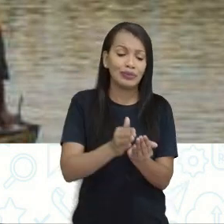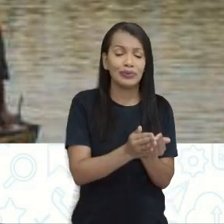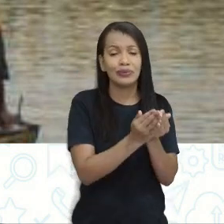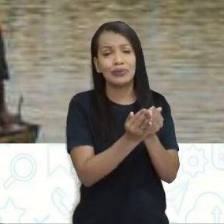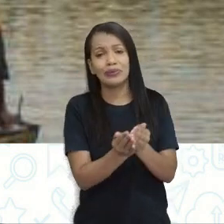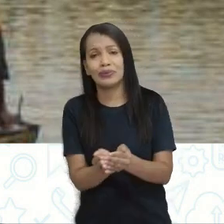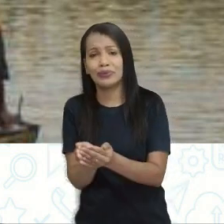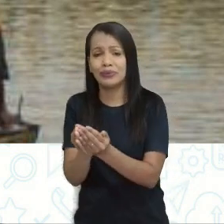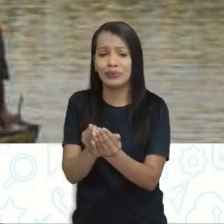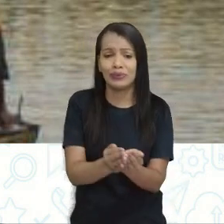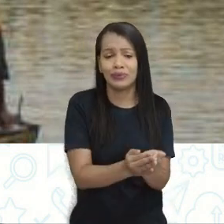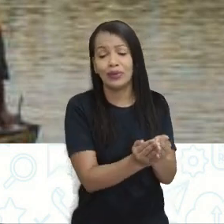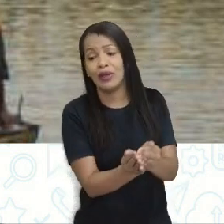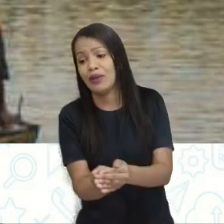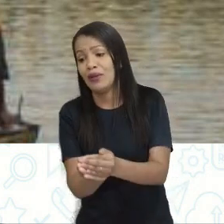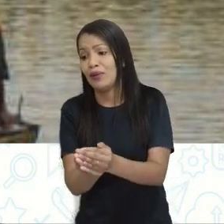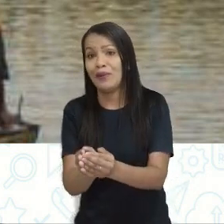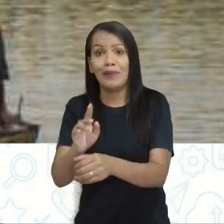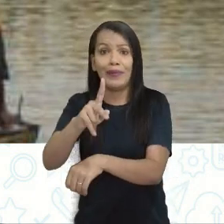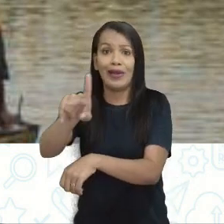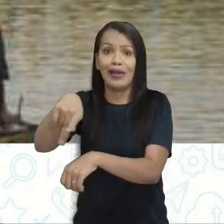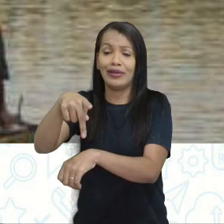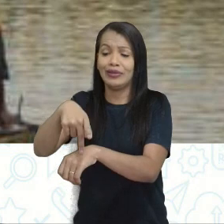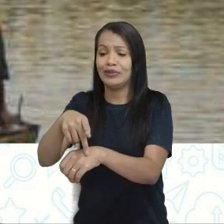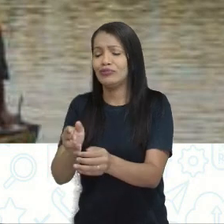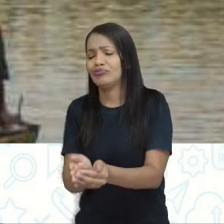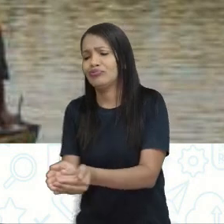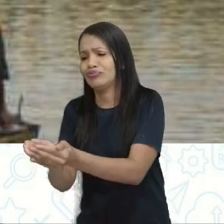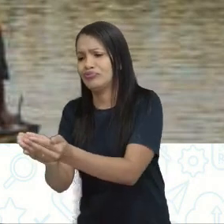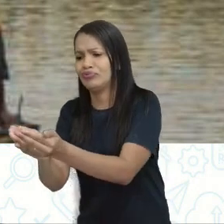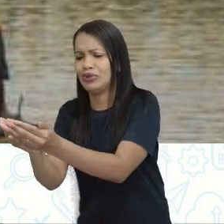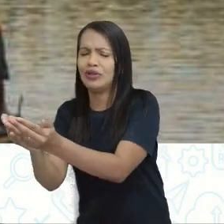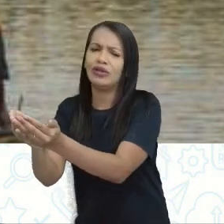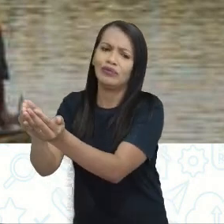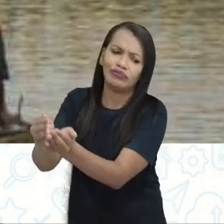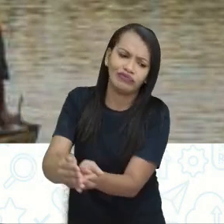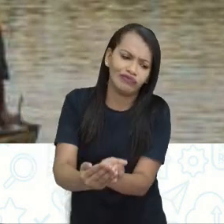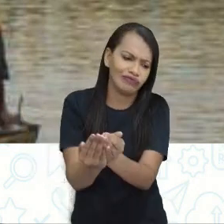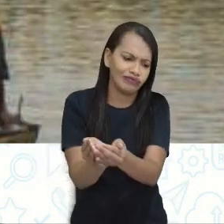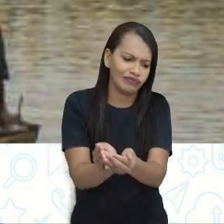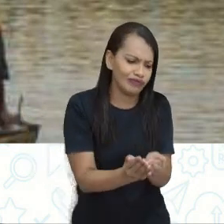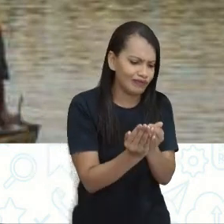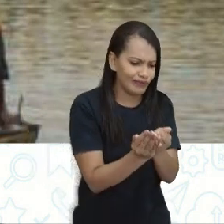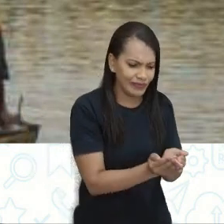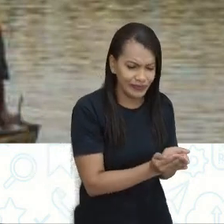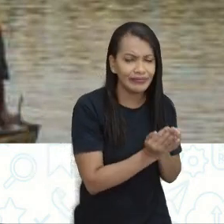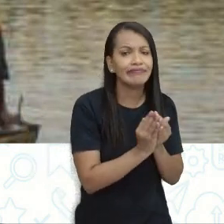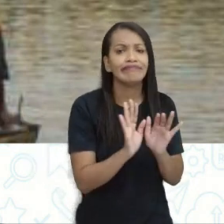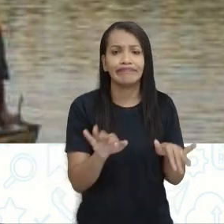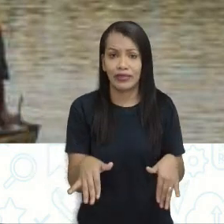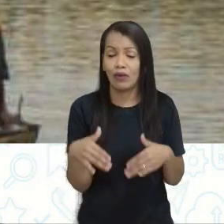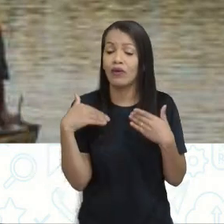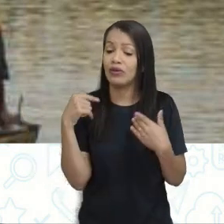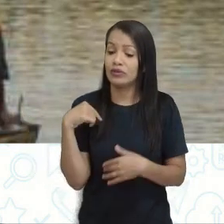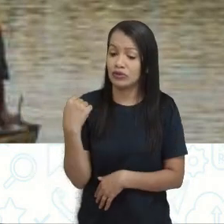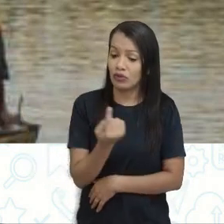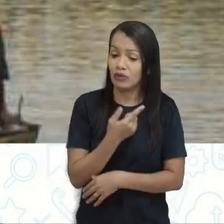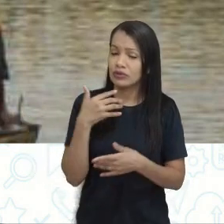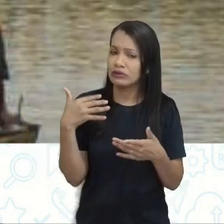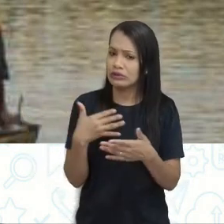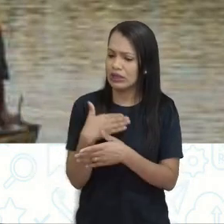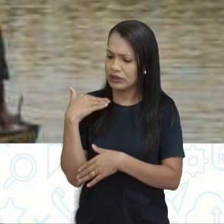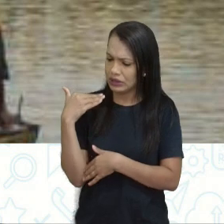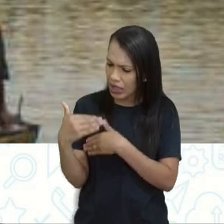ele perpassa todo o rio. Então, nossa cidade realmente, né, desenvolve-se a partir dos elementos